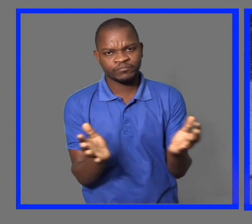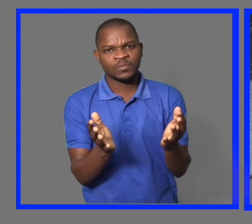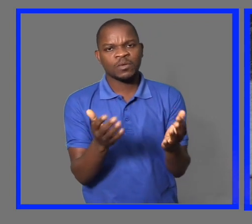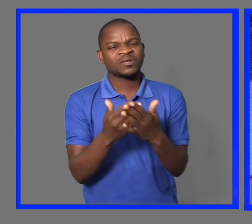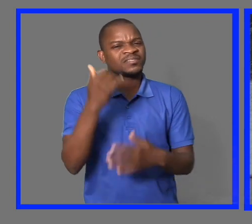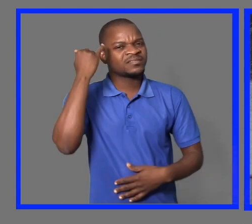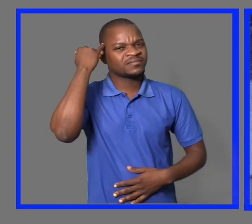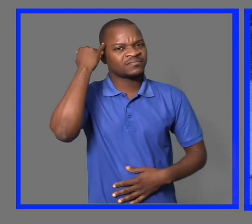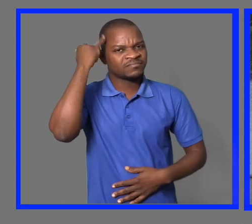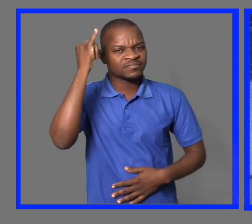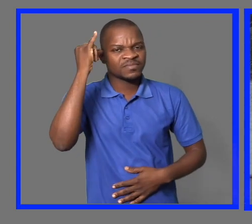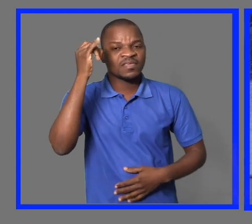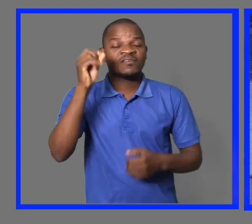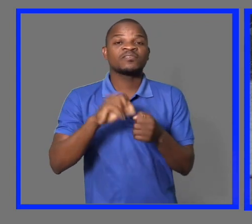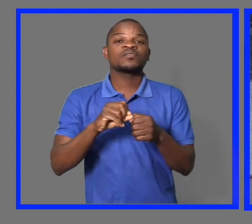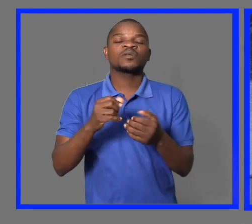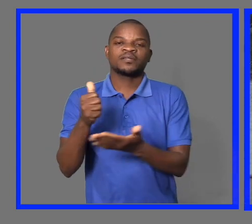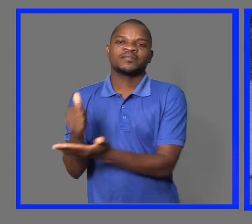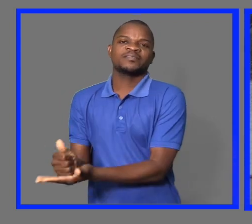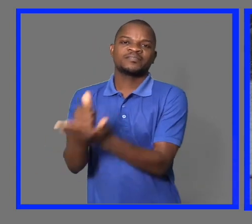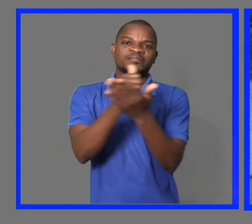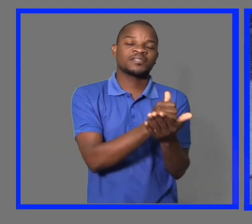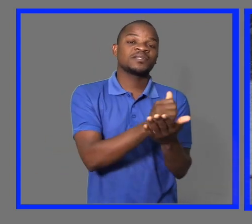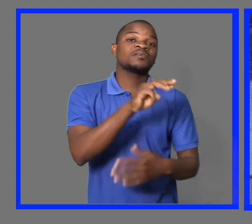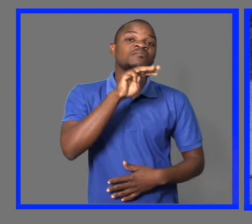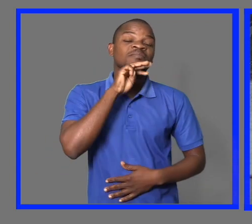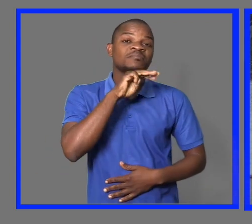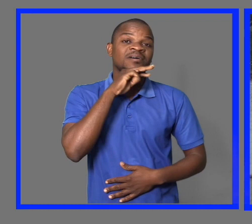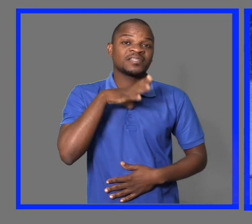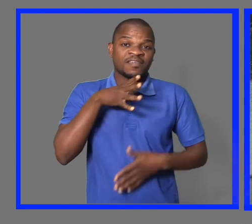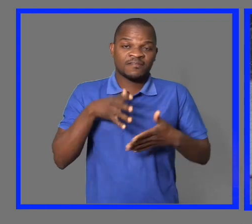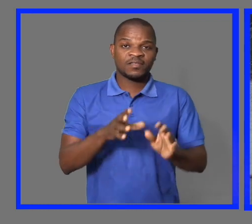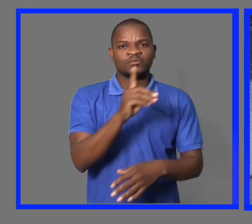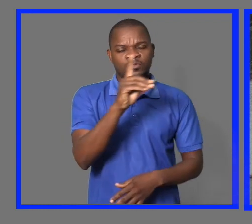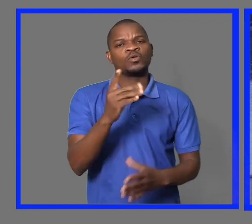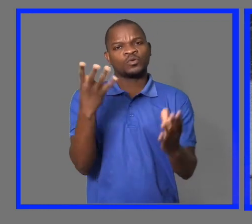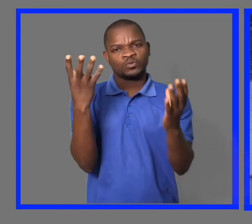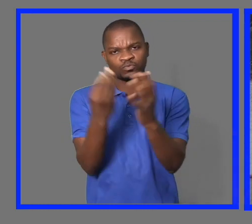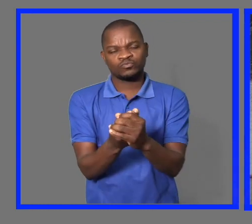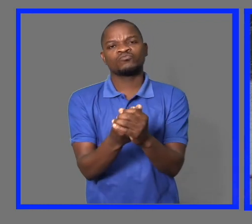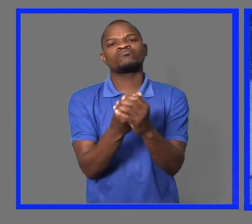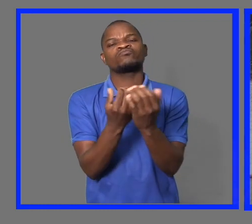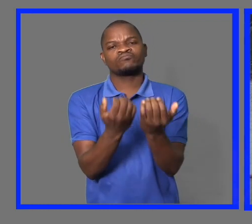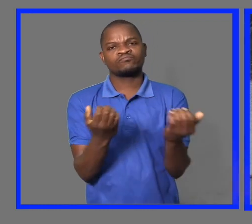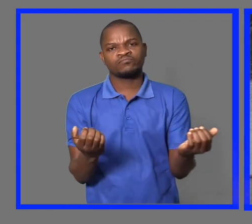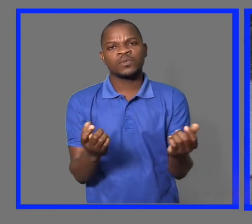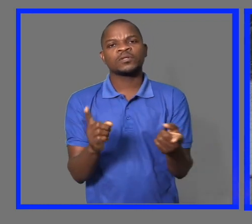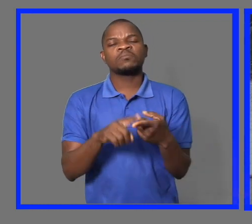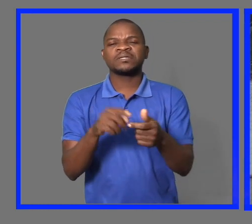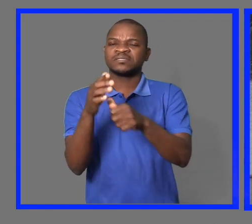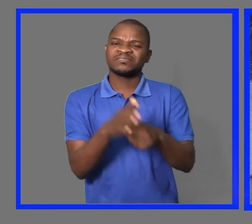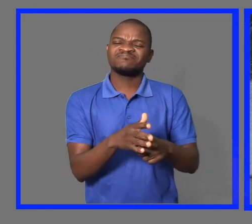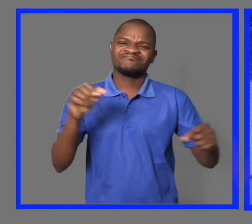grande iniciativa de facilitar as mães poderem estarem com as suas crianças